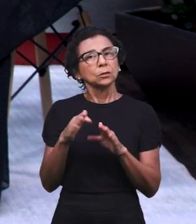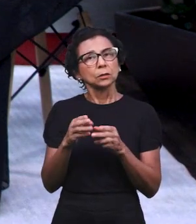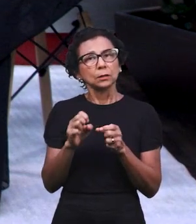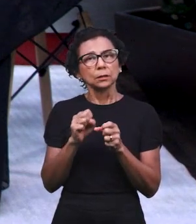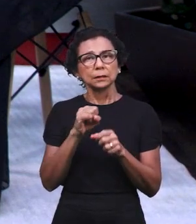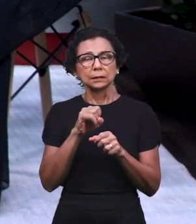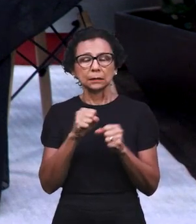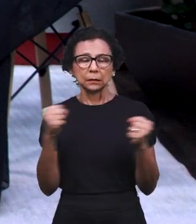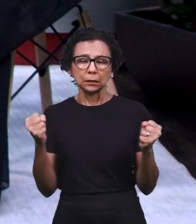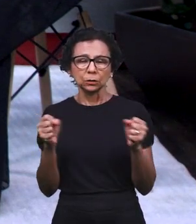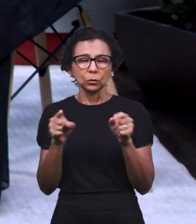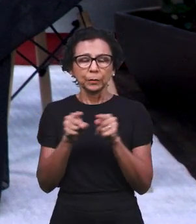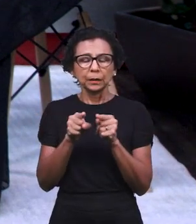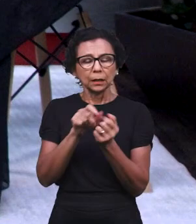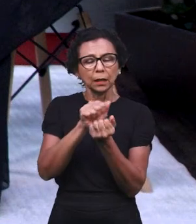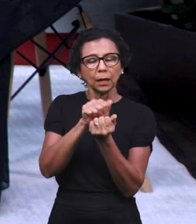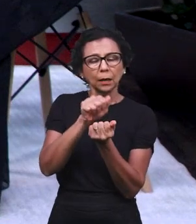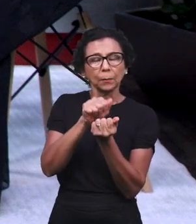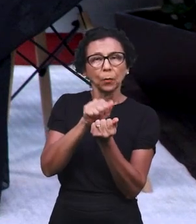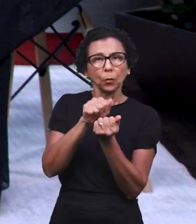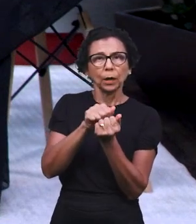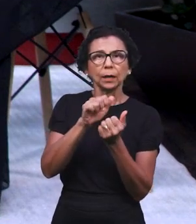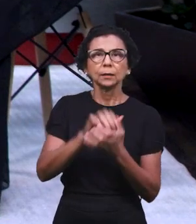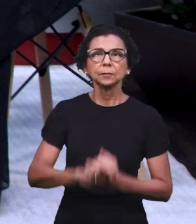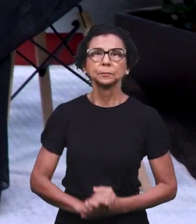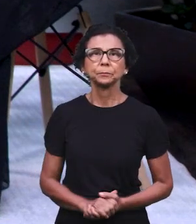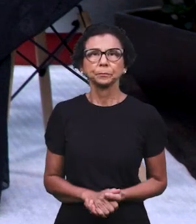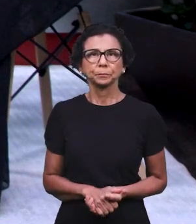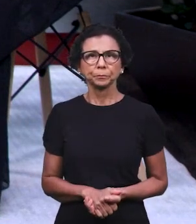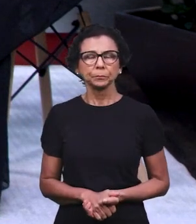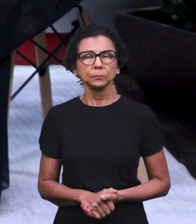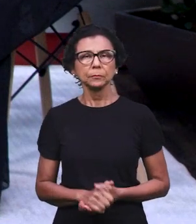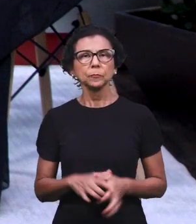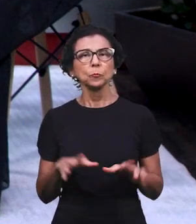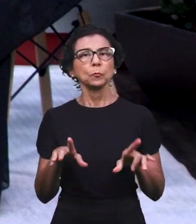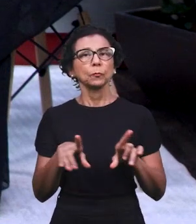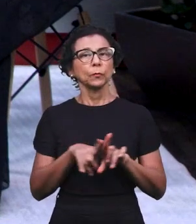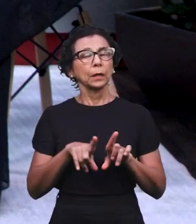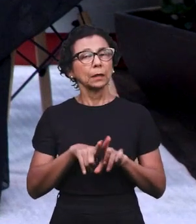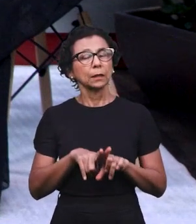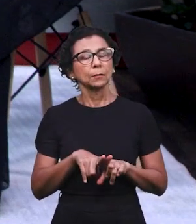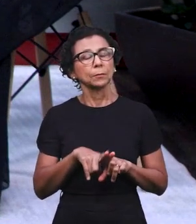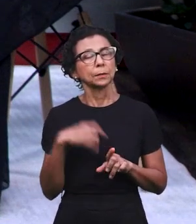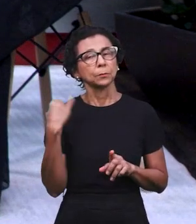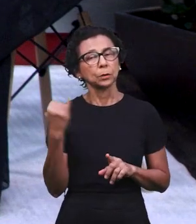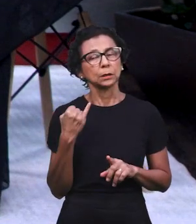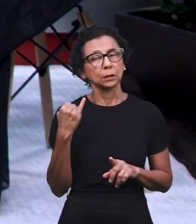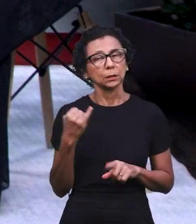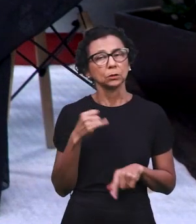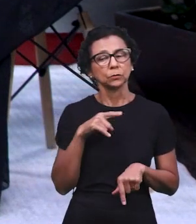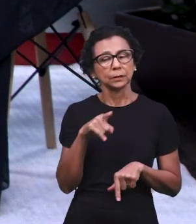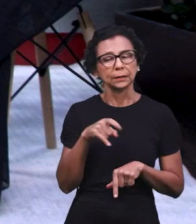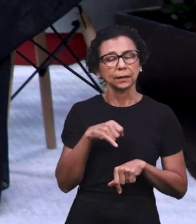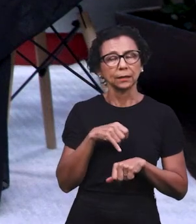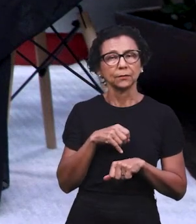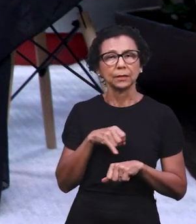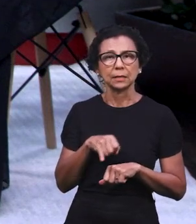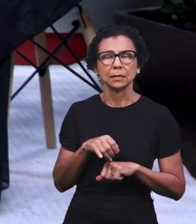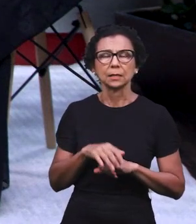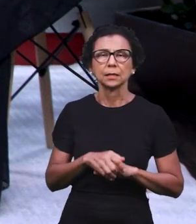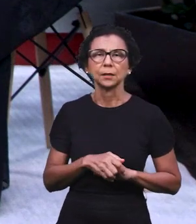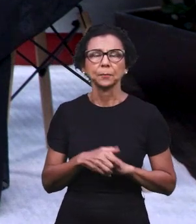cerda fininha. Isso é muito bom, porque na hora da escovação, a cerda vai ali onde as